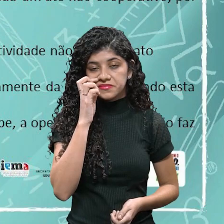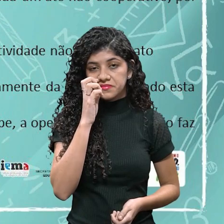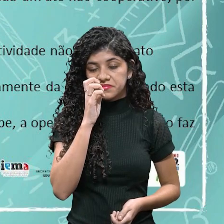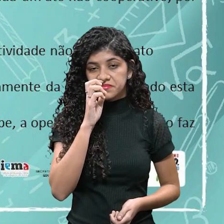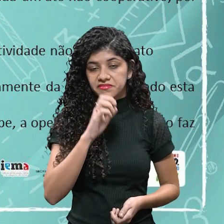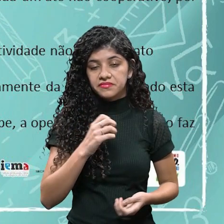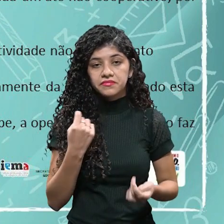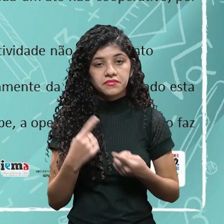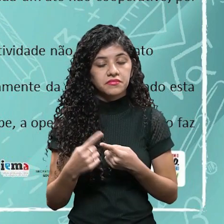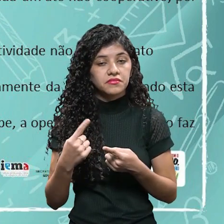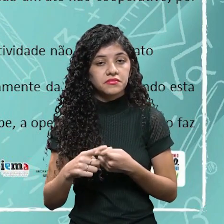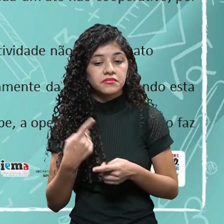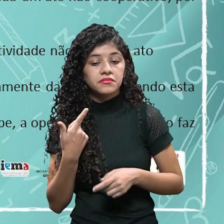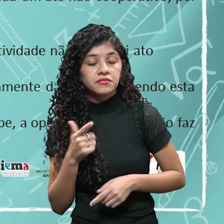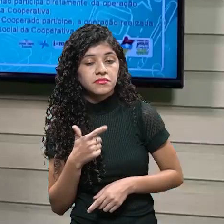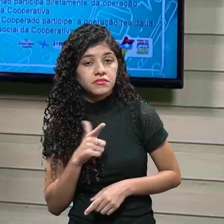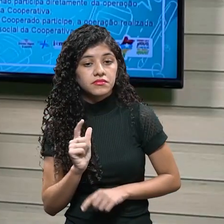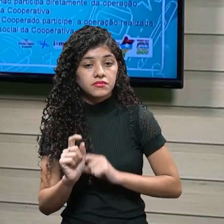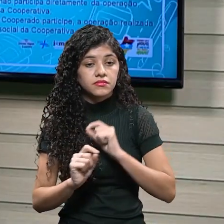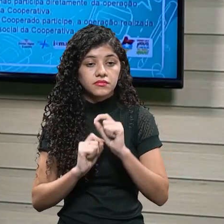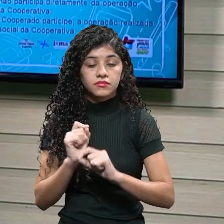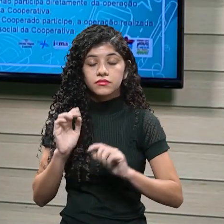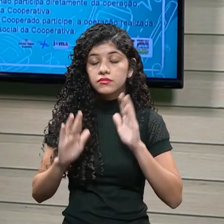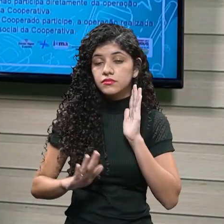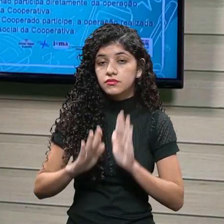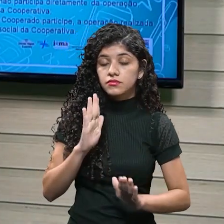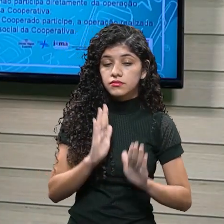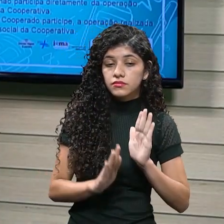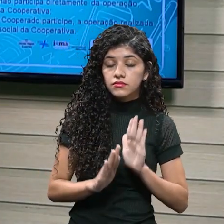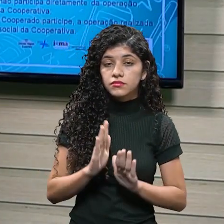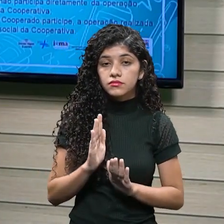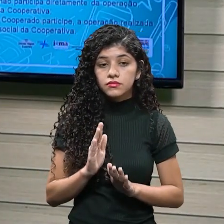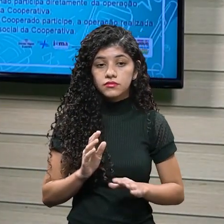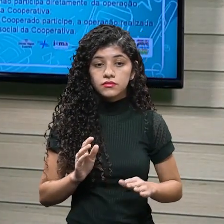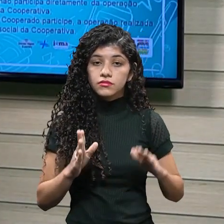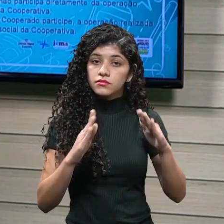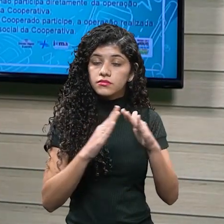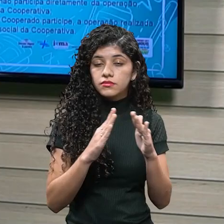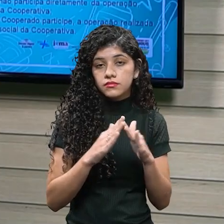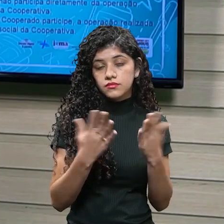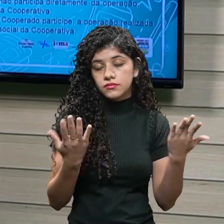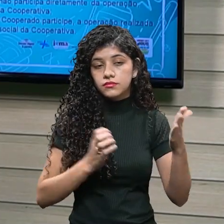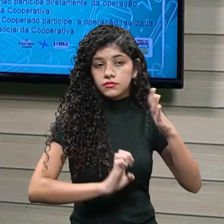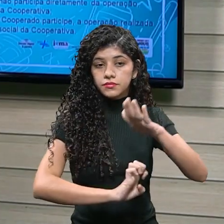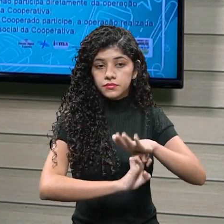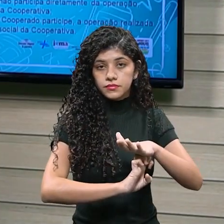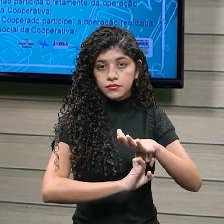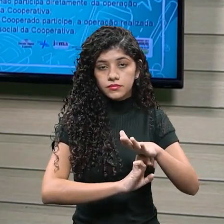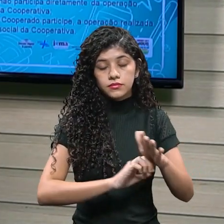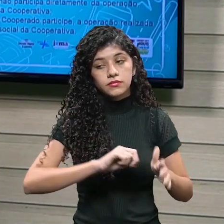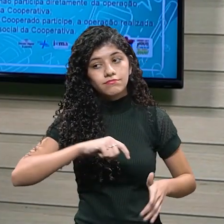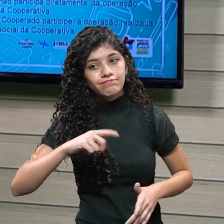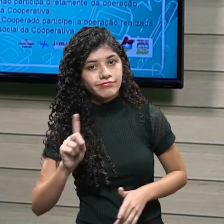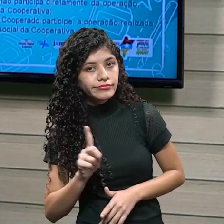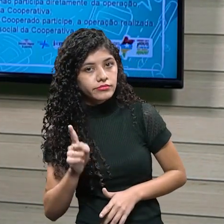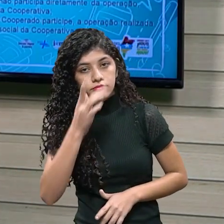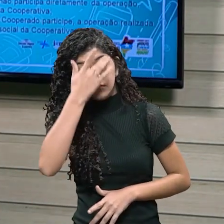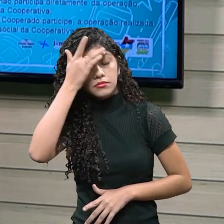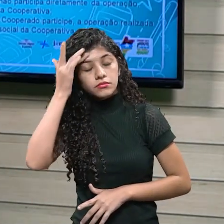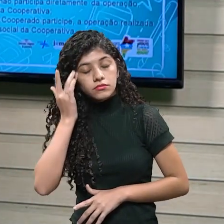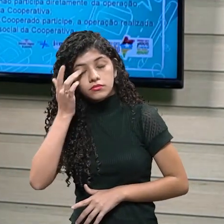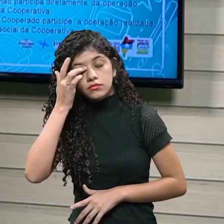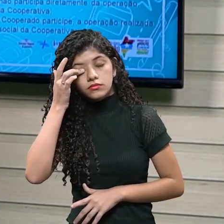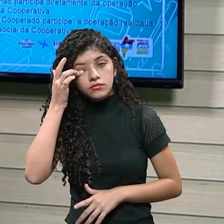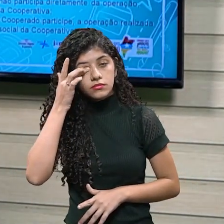ato cooperativo? Porque muitas vezes o imóvel é da cooperativa, ela não é do cooperado. Então